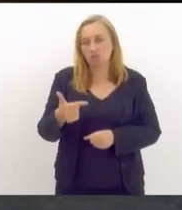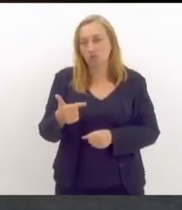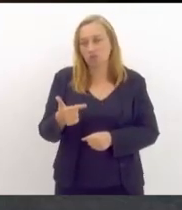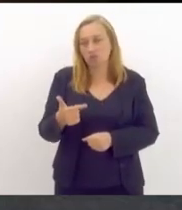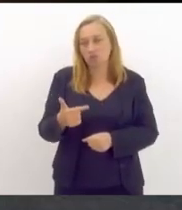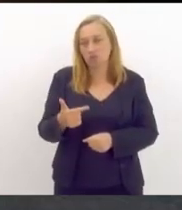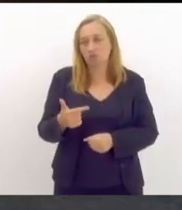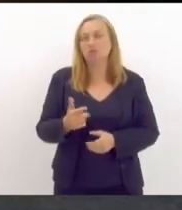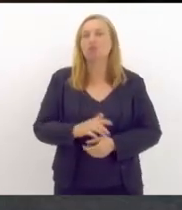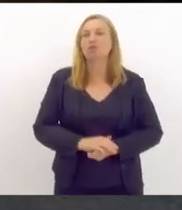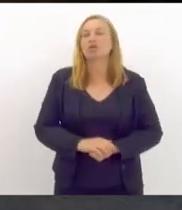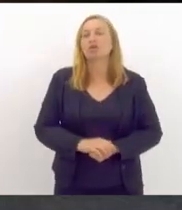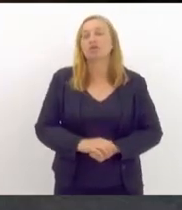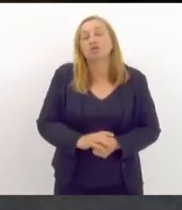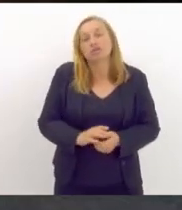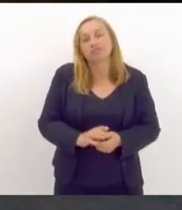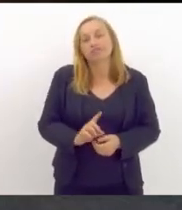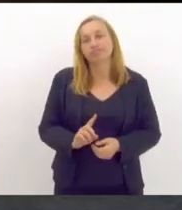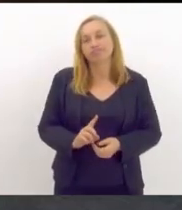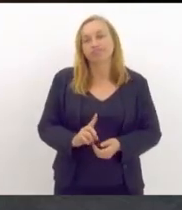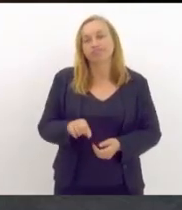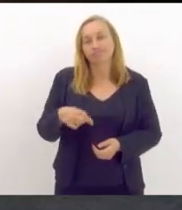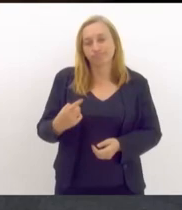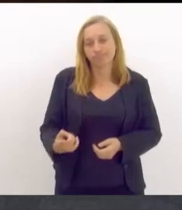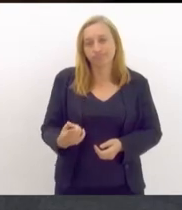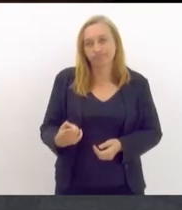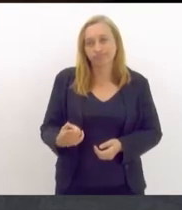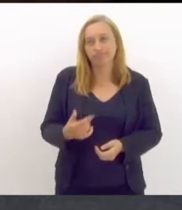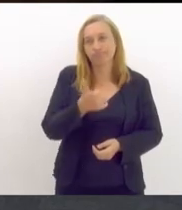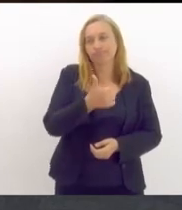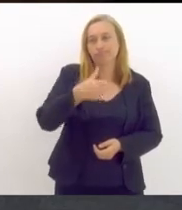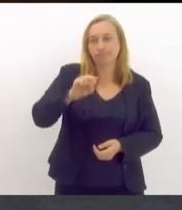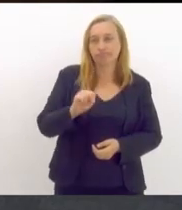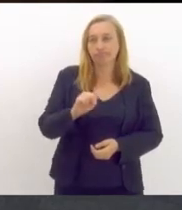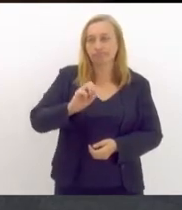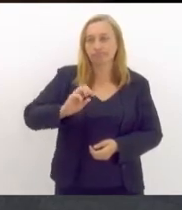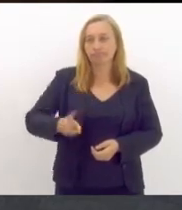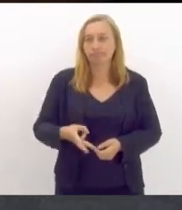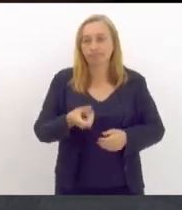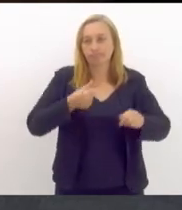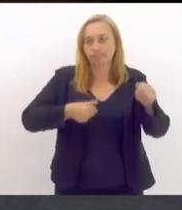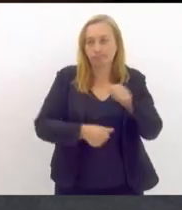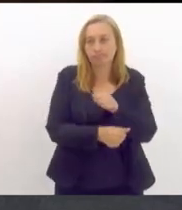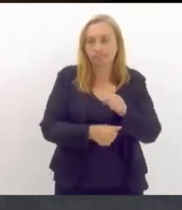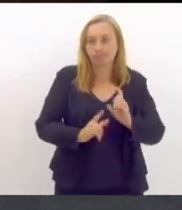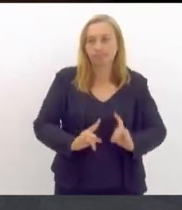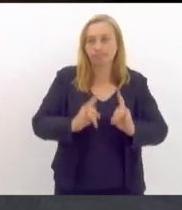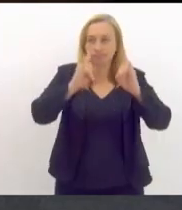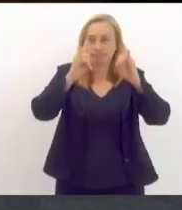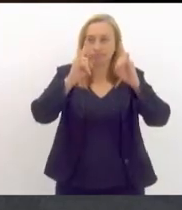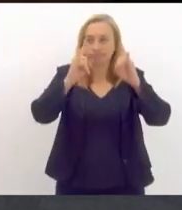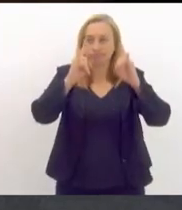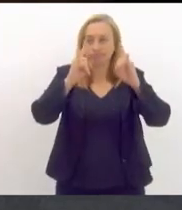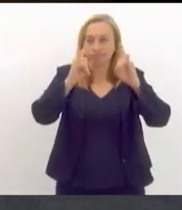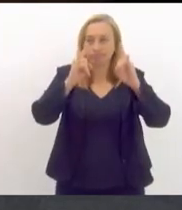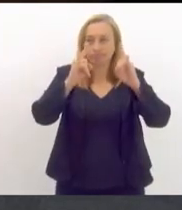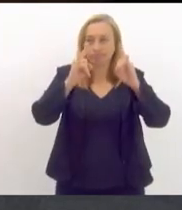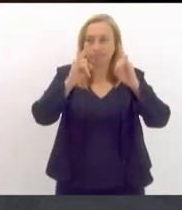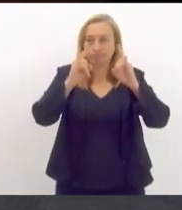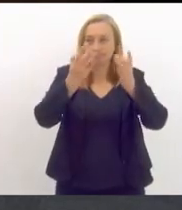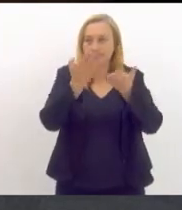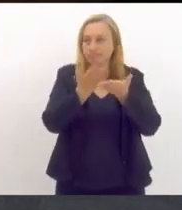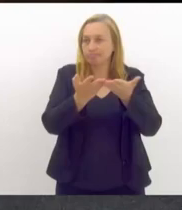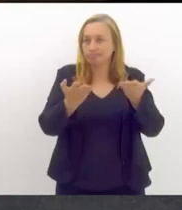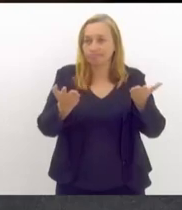2021 e a partir desse momento depois de 18 milhões de investimentos esse prédio vem se deteriorando se destruindo